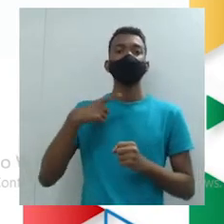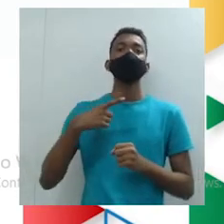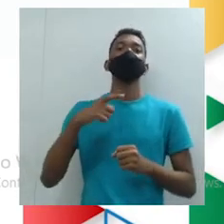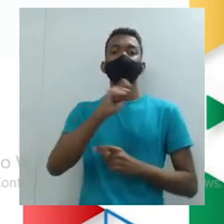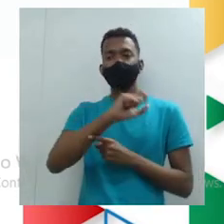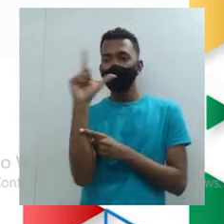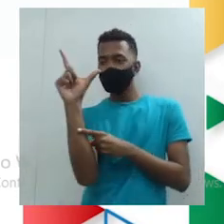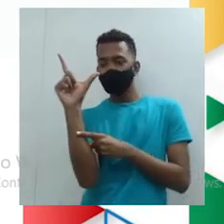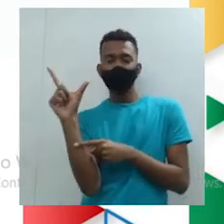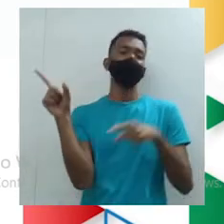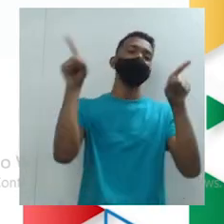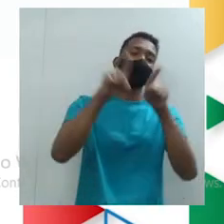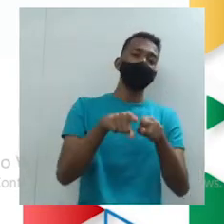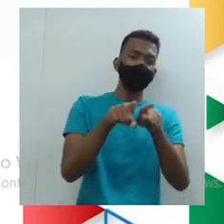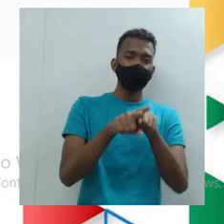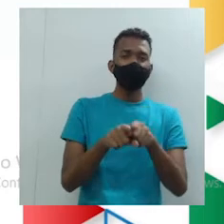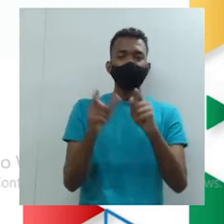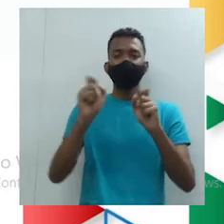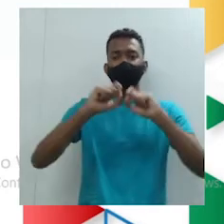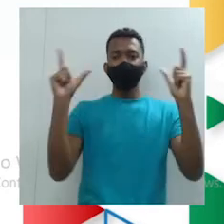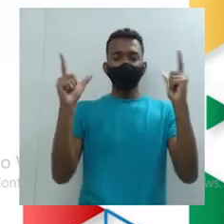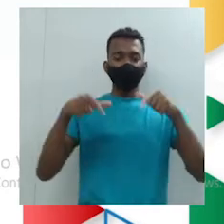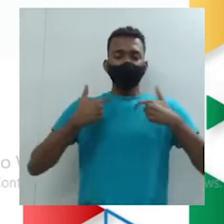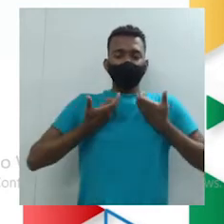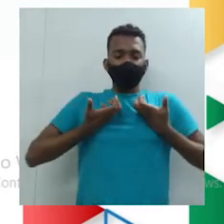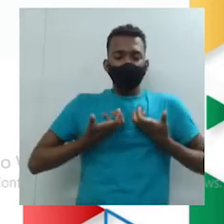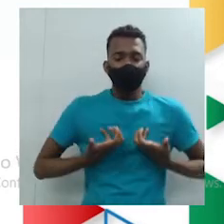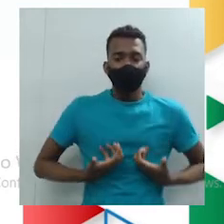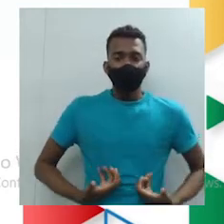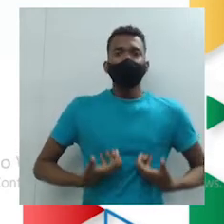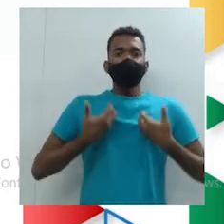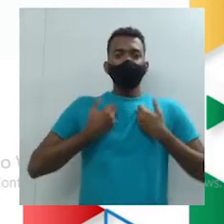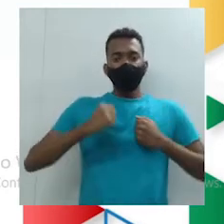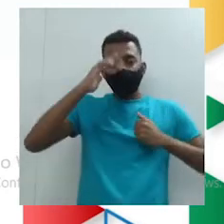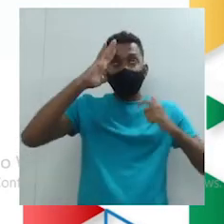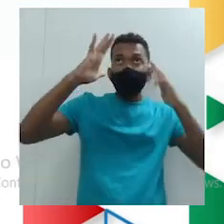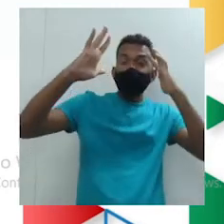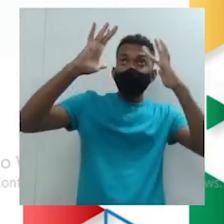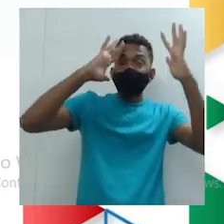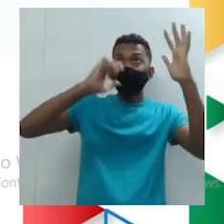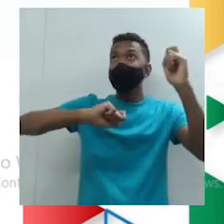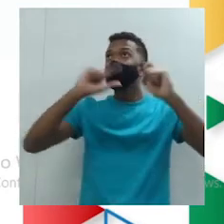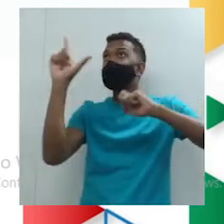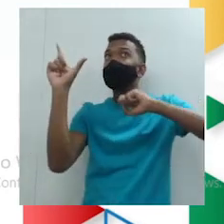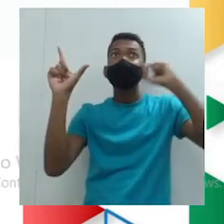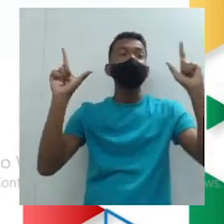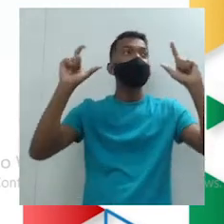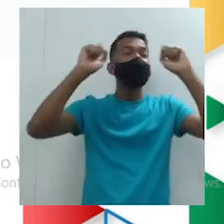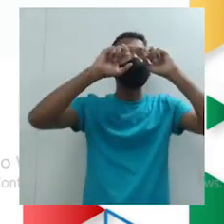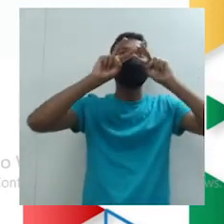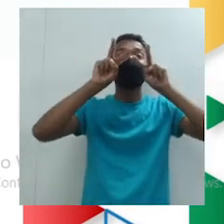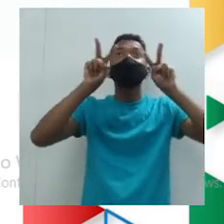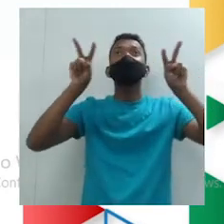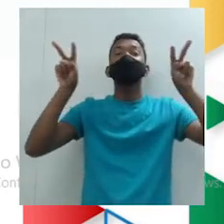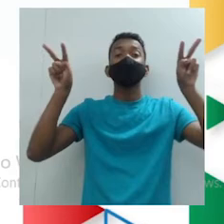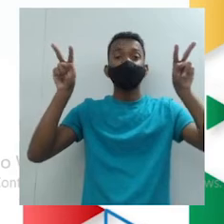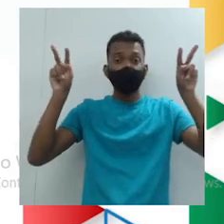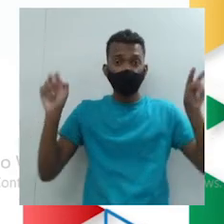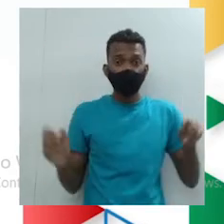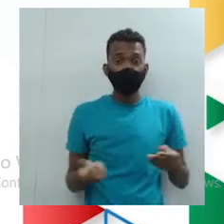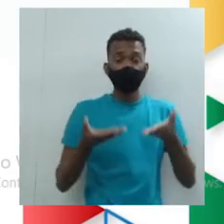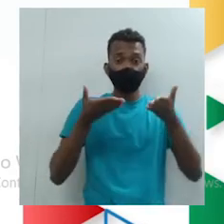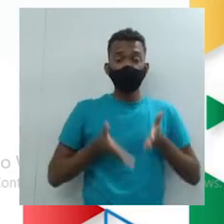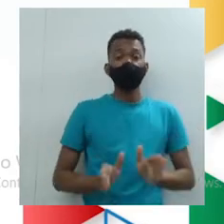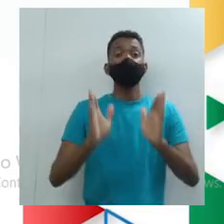também cansaço. E perdidos no azul, nos contemplamos e vimos que entre